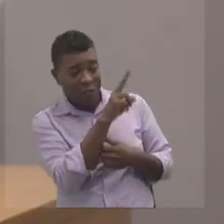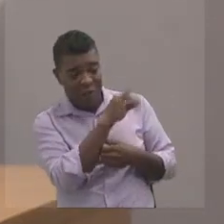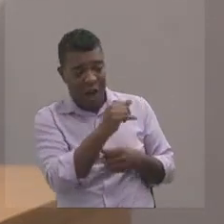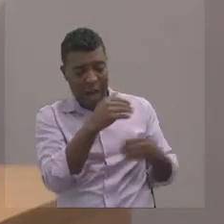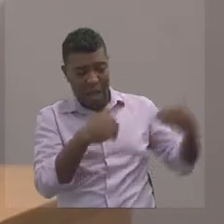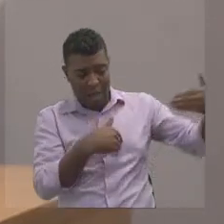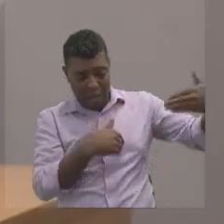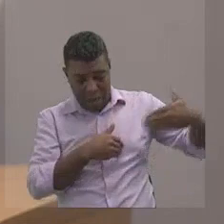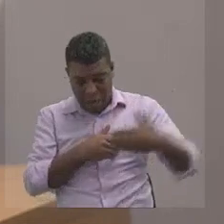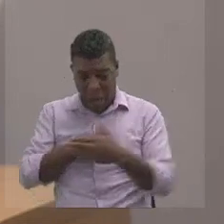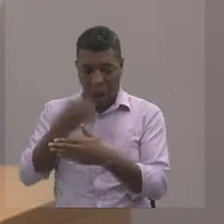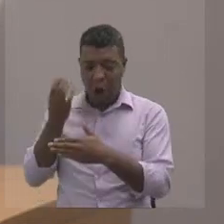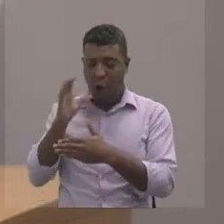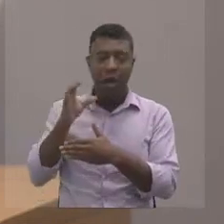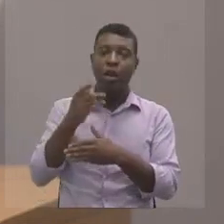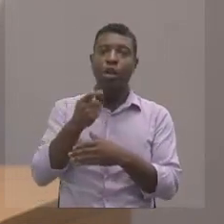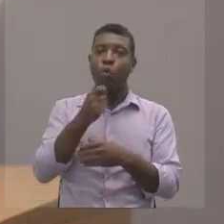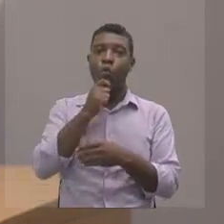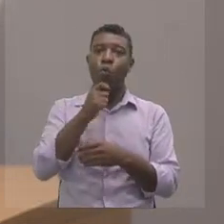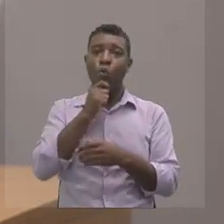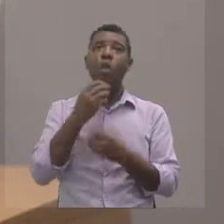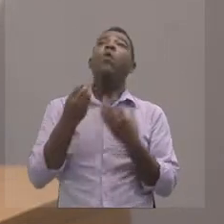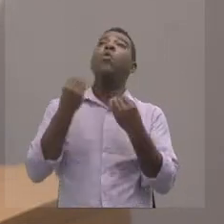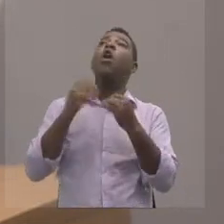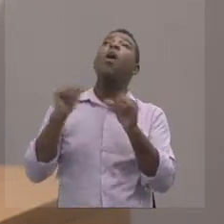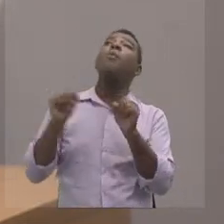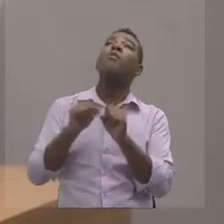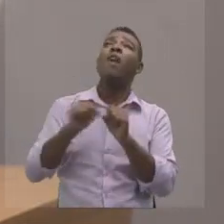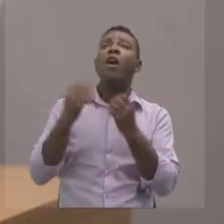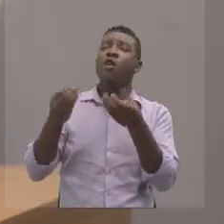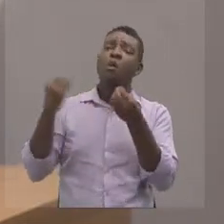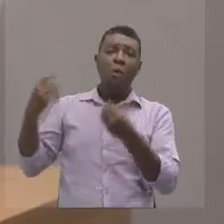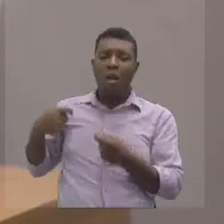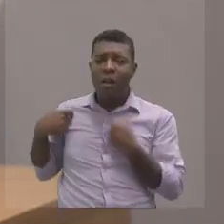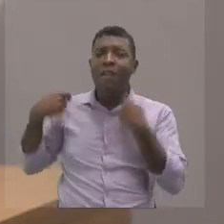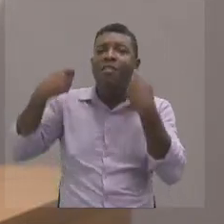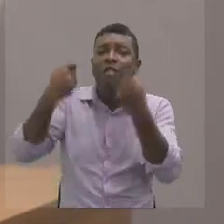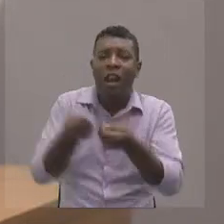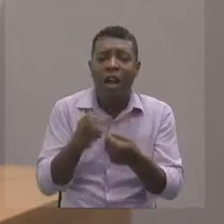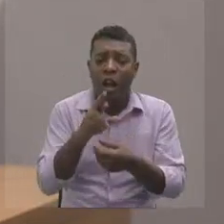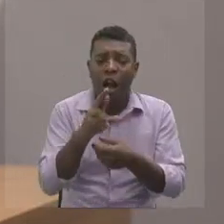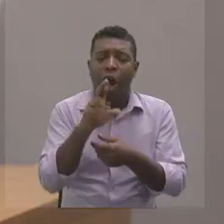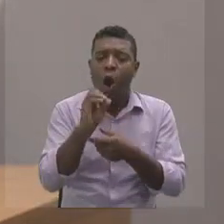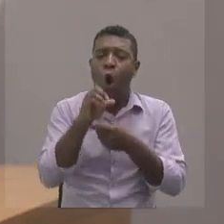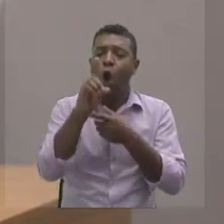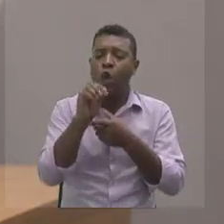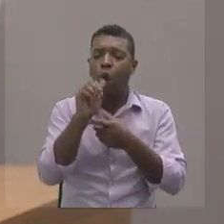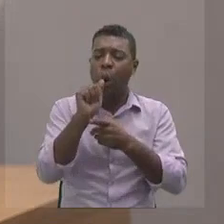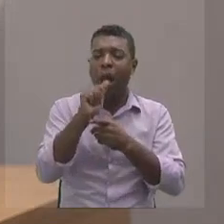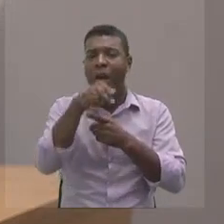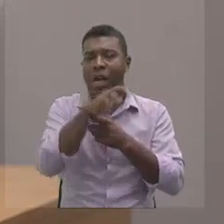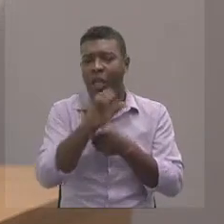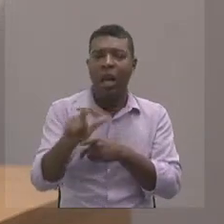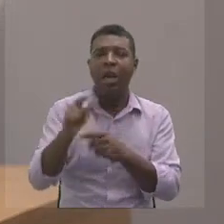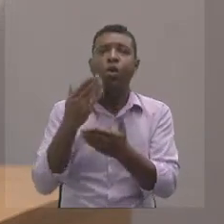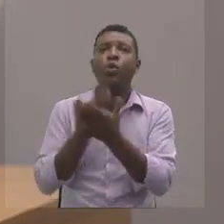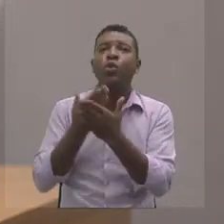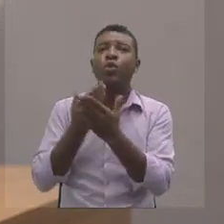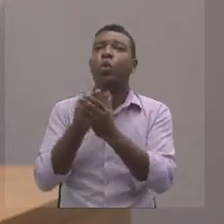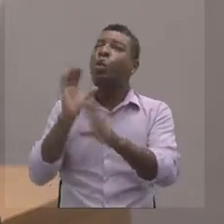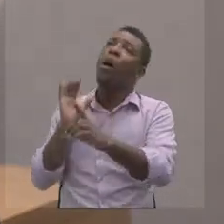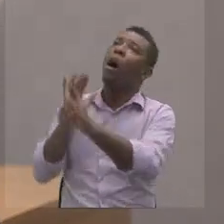sem anuência dos Municípios como que vocês entregam o Rodoanel Sem estudo de impacto ambiental como que a gente